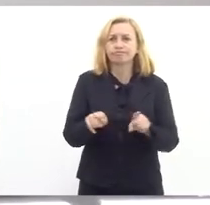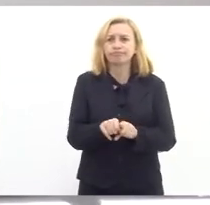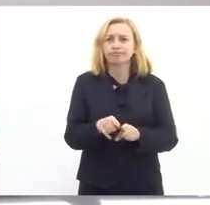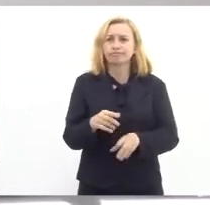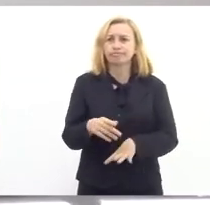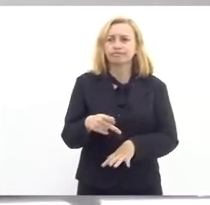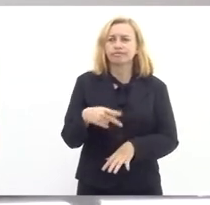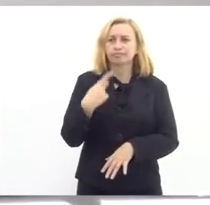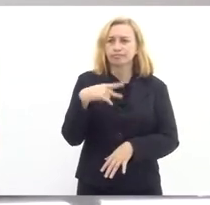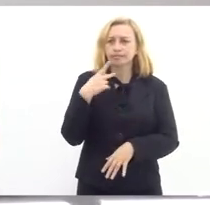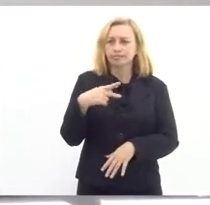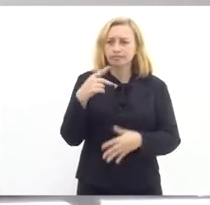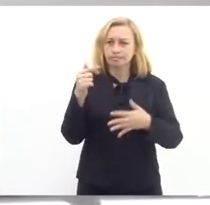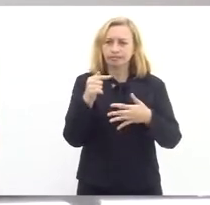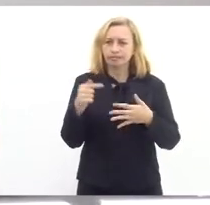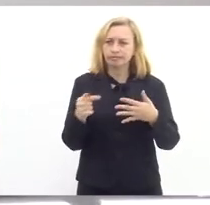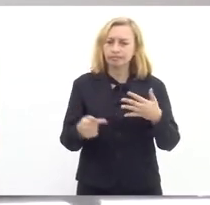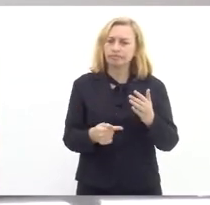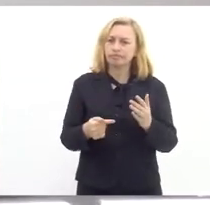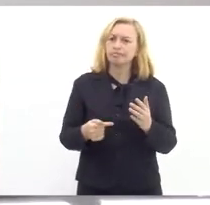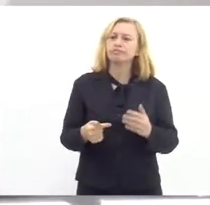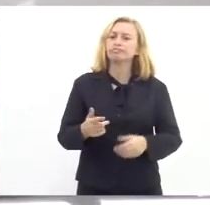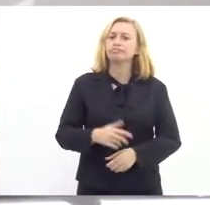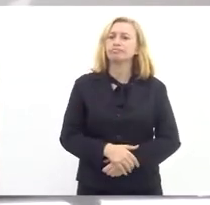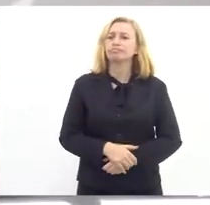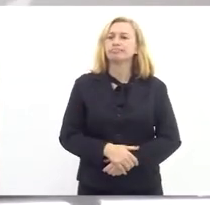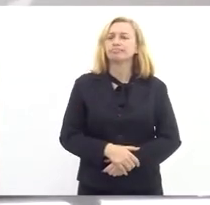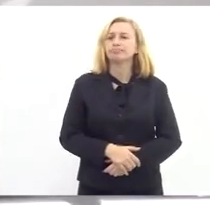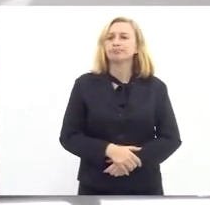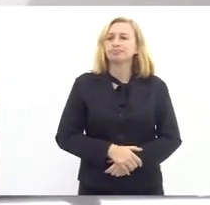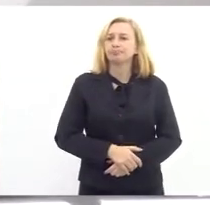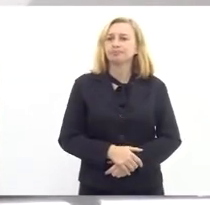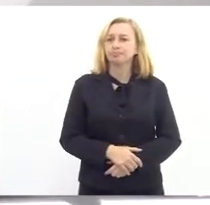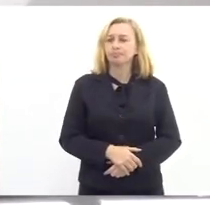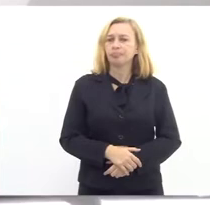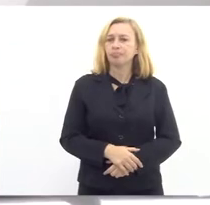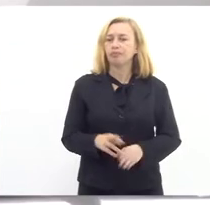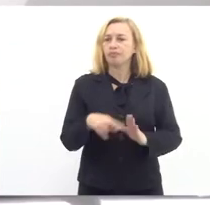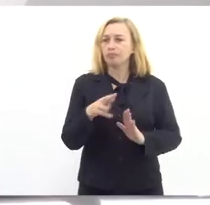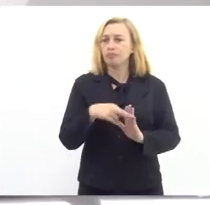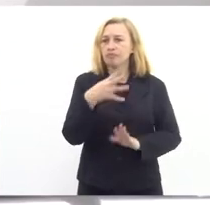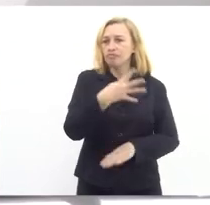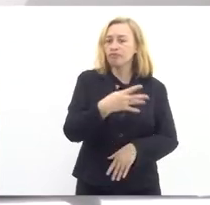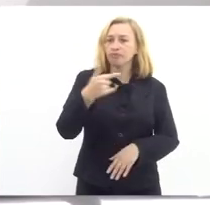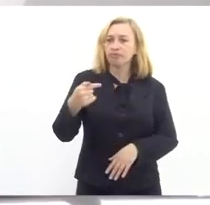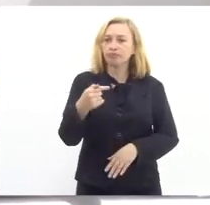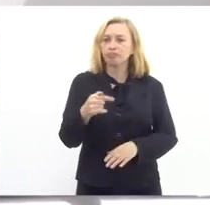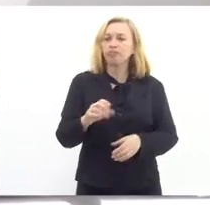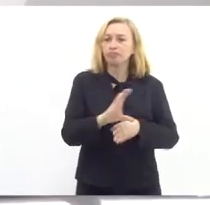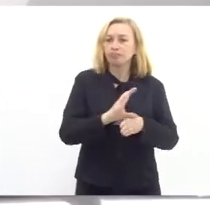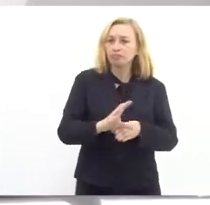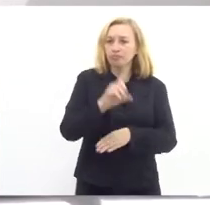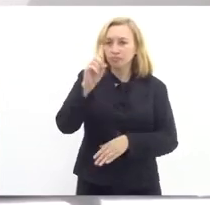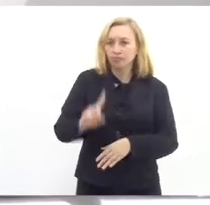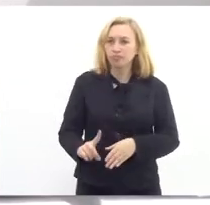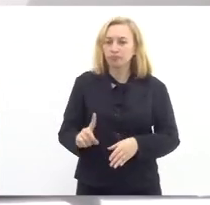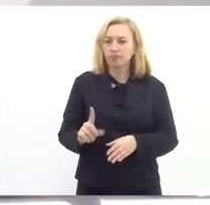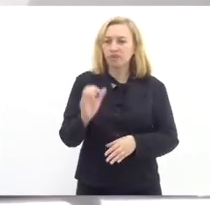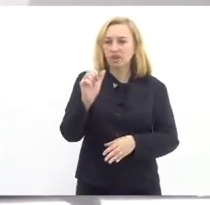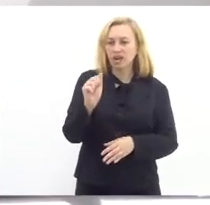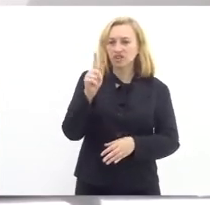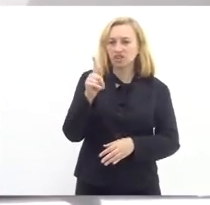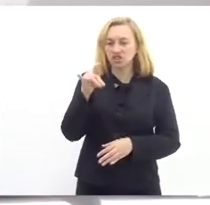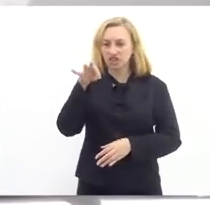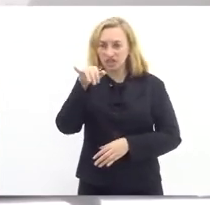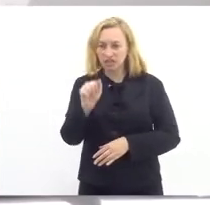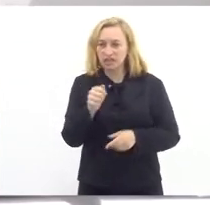questão de fazer, ter essa fala. E vem dizendo, a resolução 47, que diz, o conselho diretor da agência reguladora de